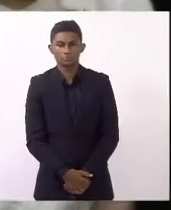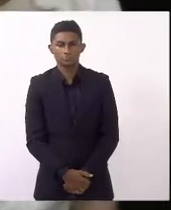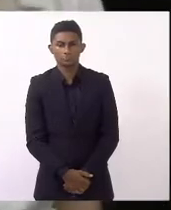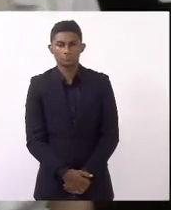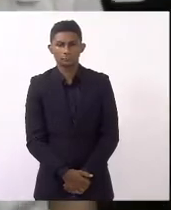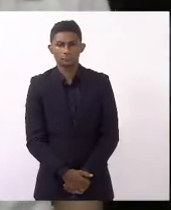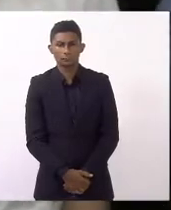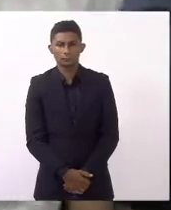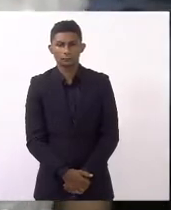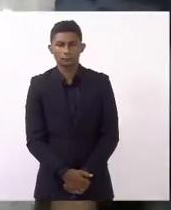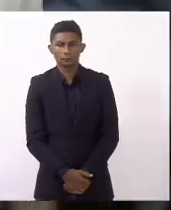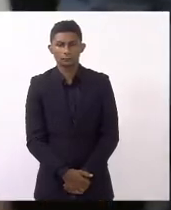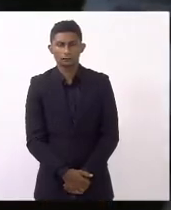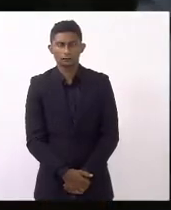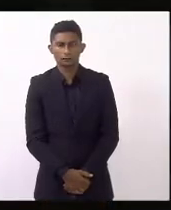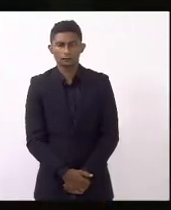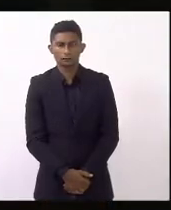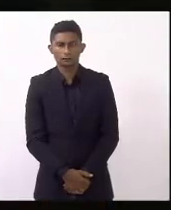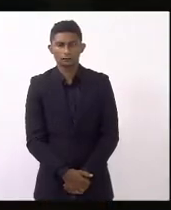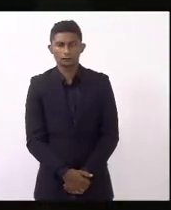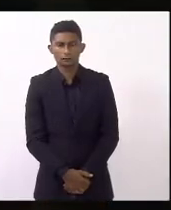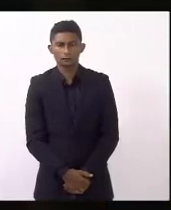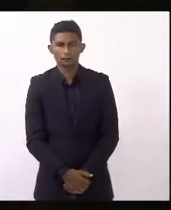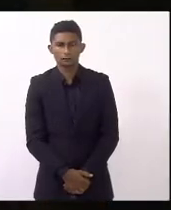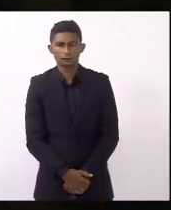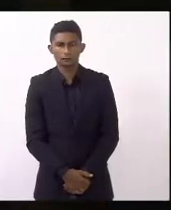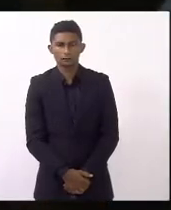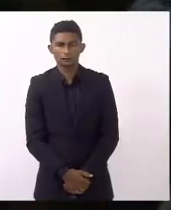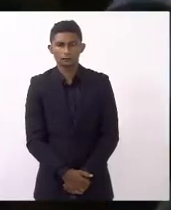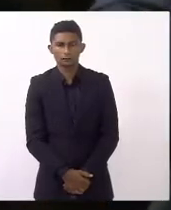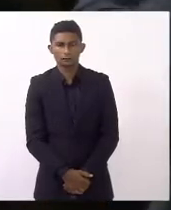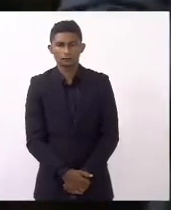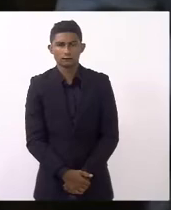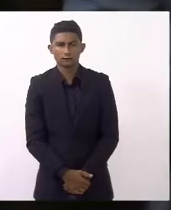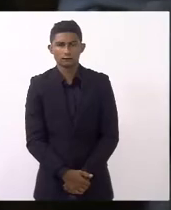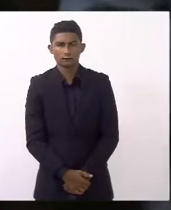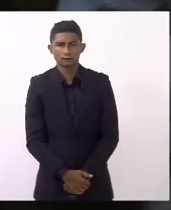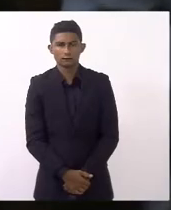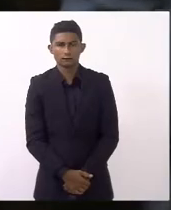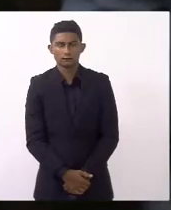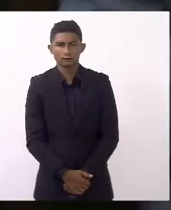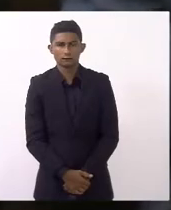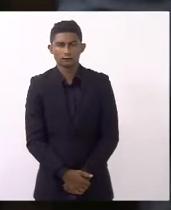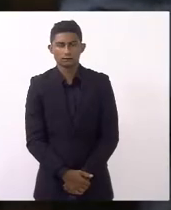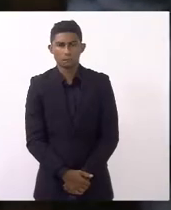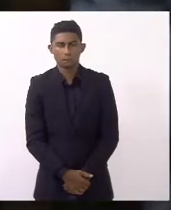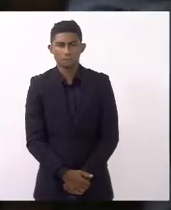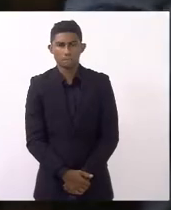perguntou nada gelou é um tom essa toma